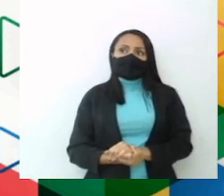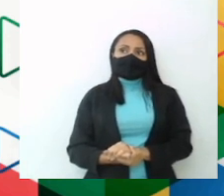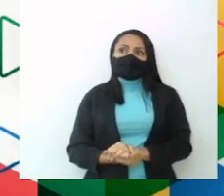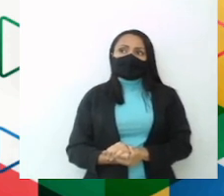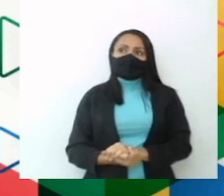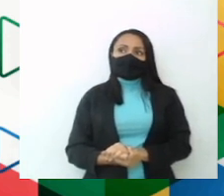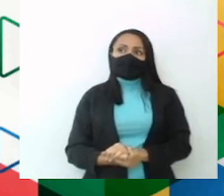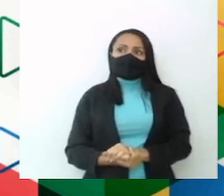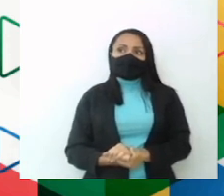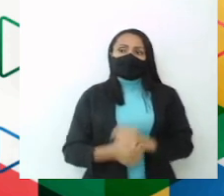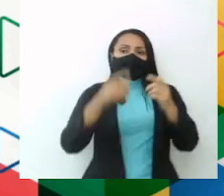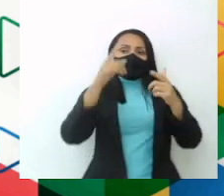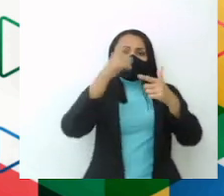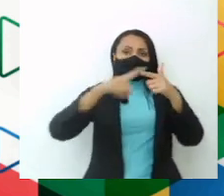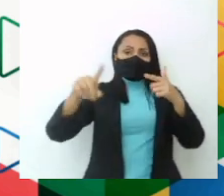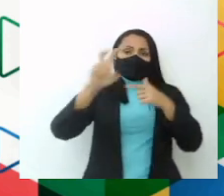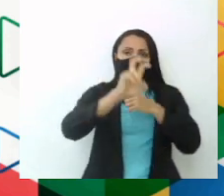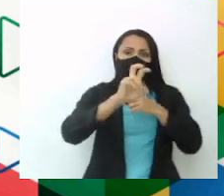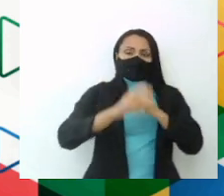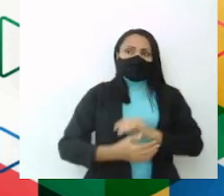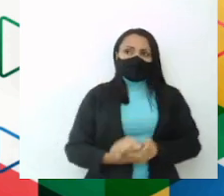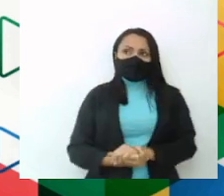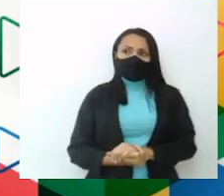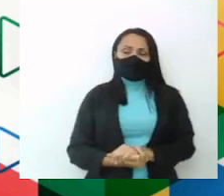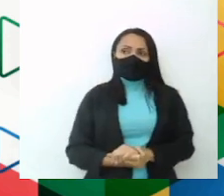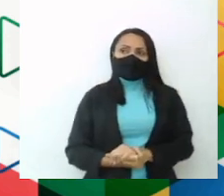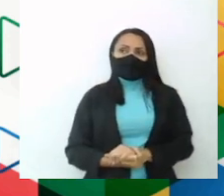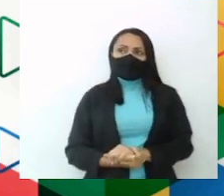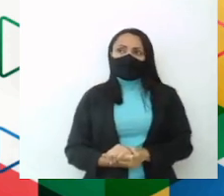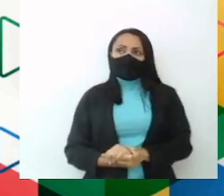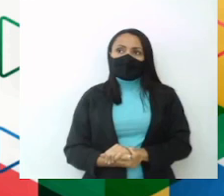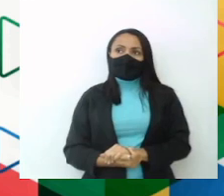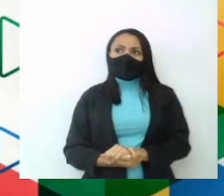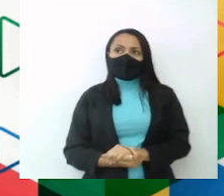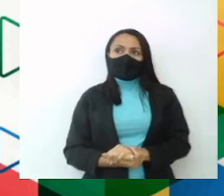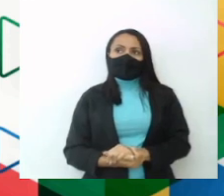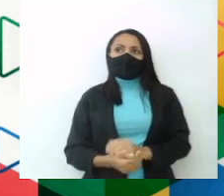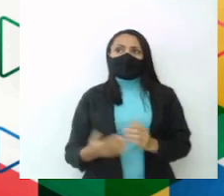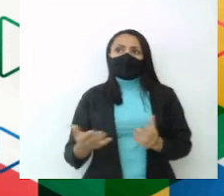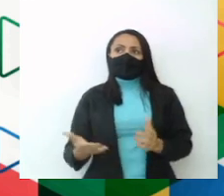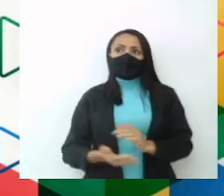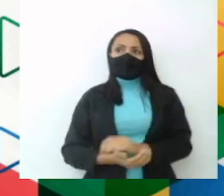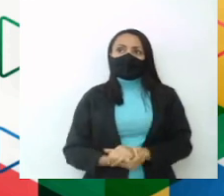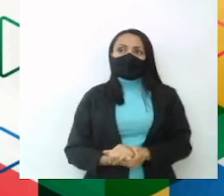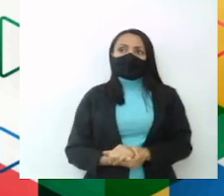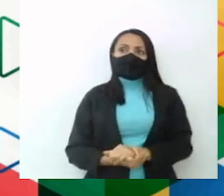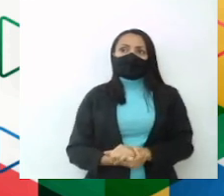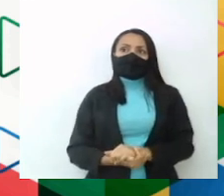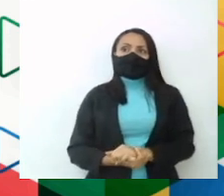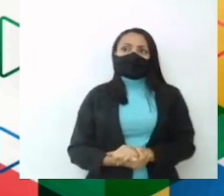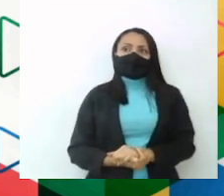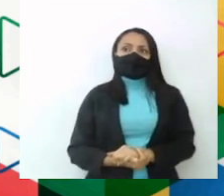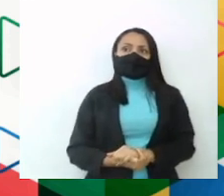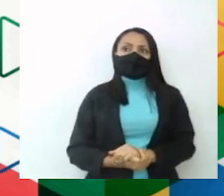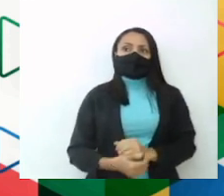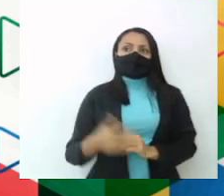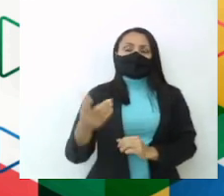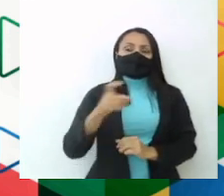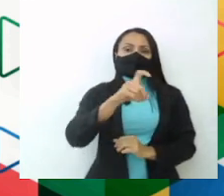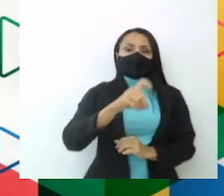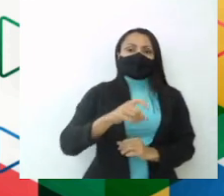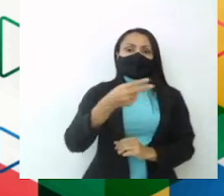7 dividido por 5. Olha, 5 em cima, 5 embaixo. Dele zaga, ficou só quem?